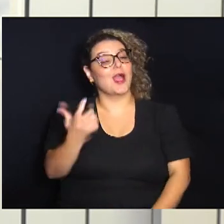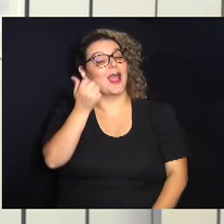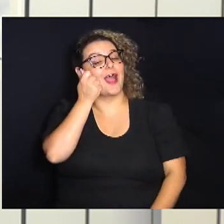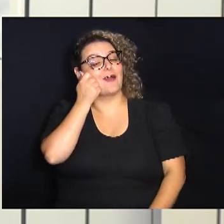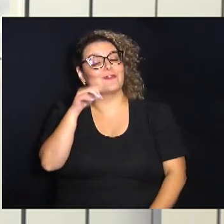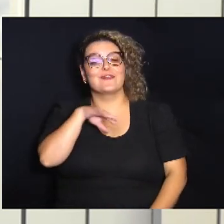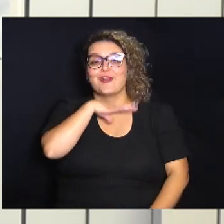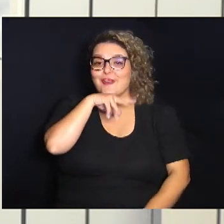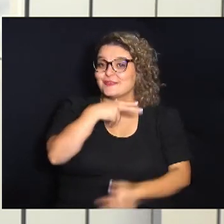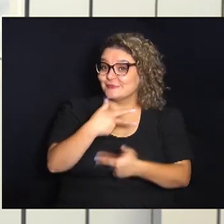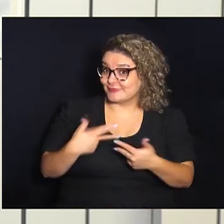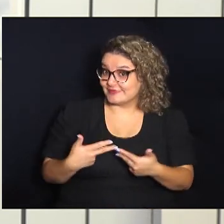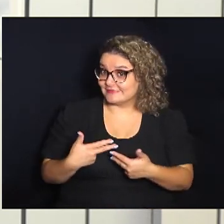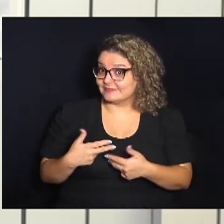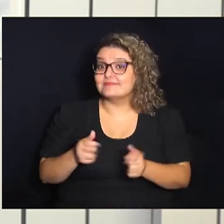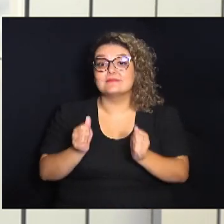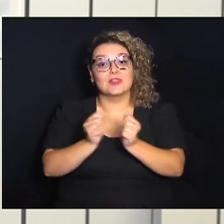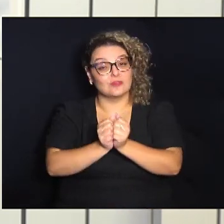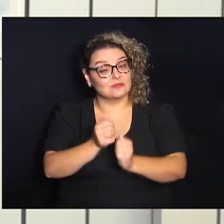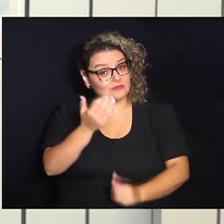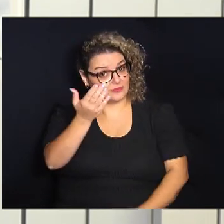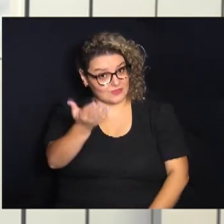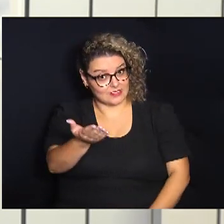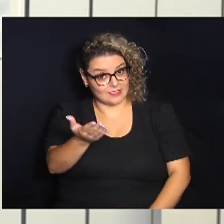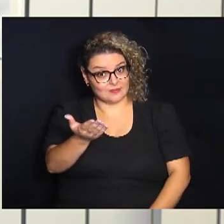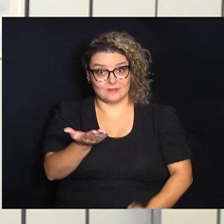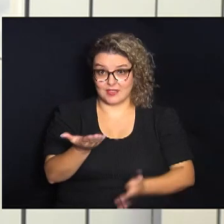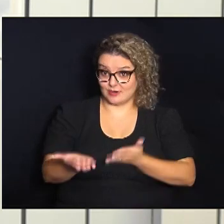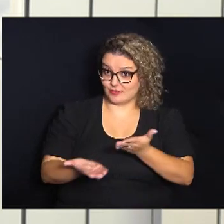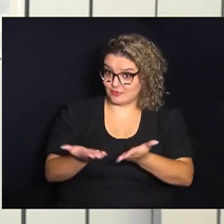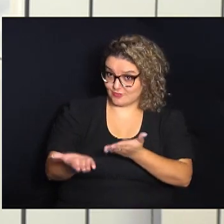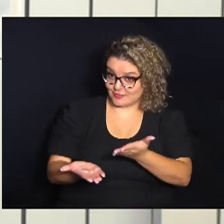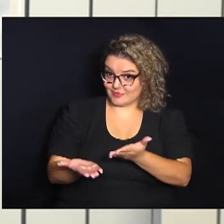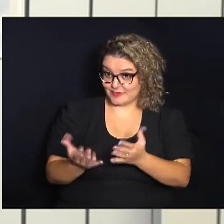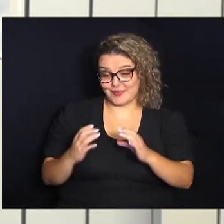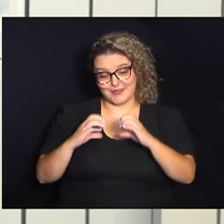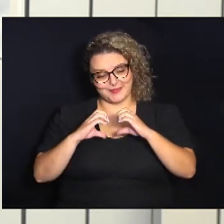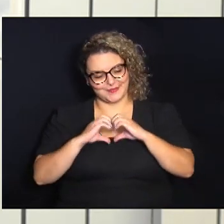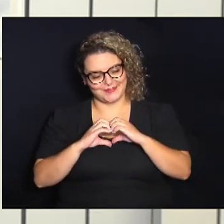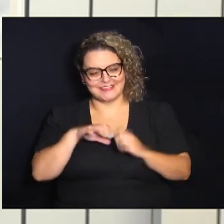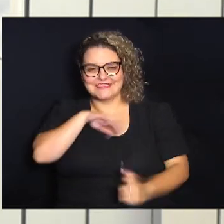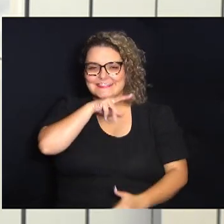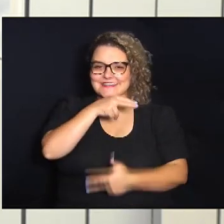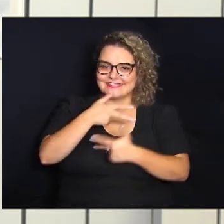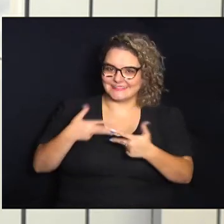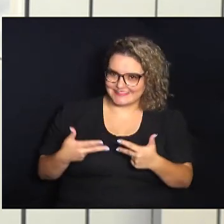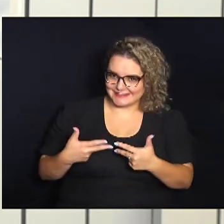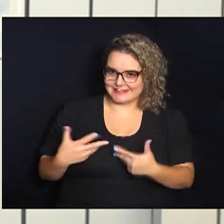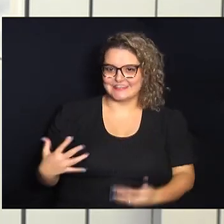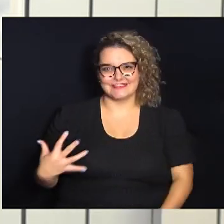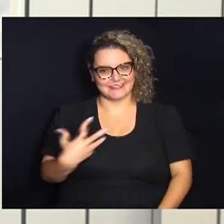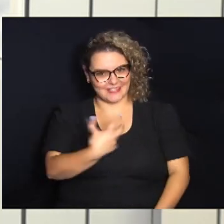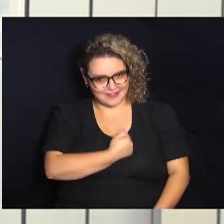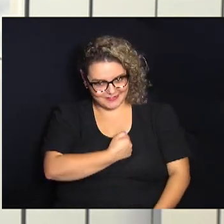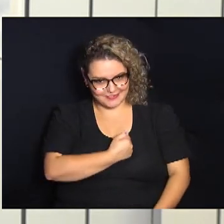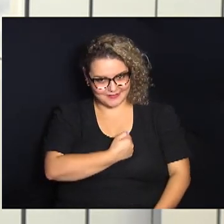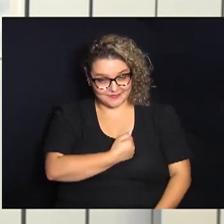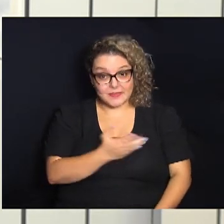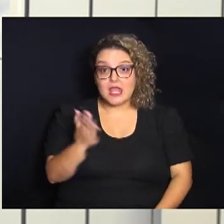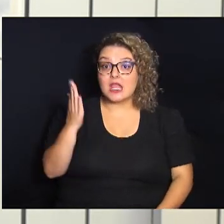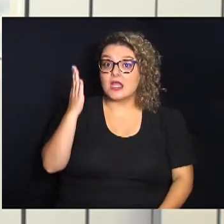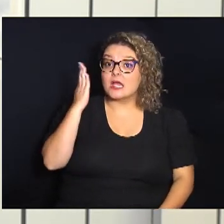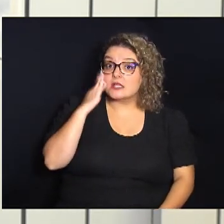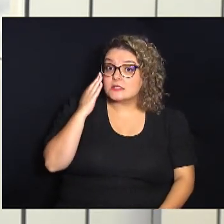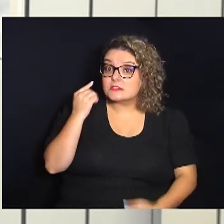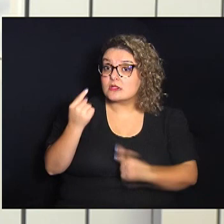Bichinho conta com você para garantir o cuidado e amor aos animais que foram resgatados. Saiba que